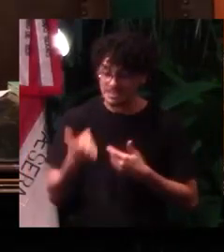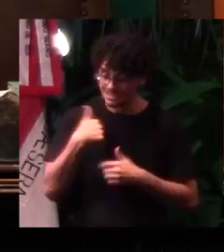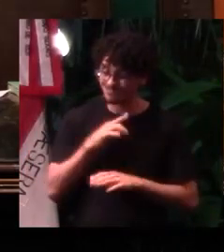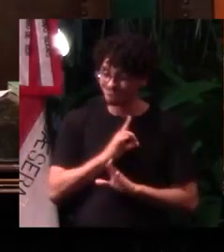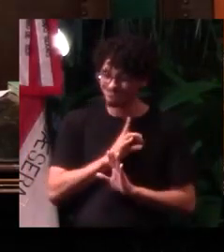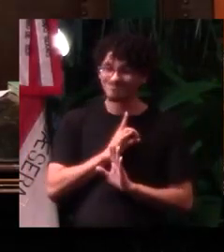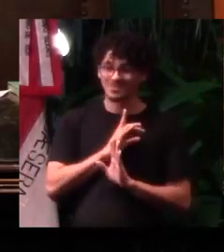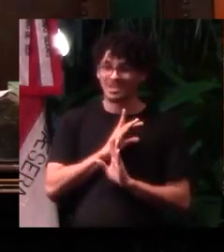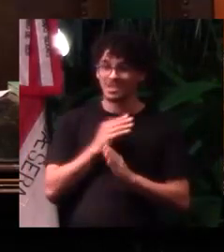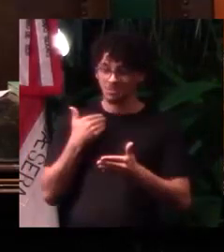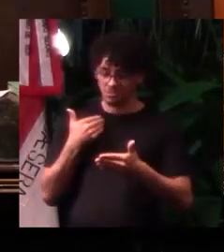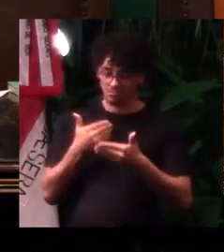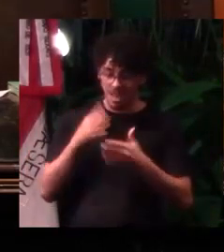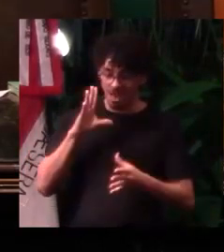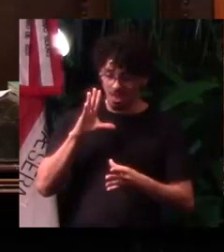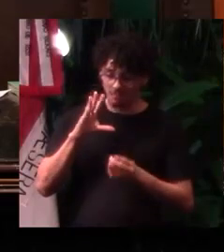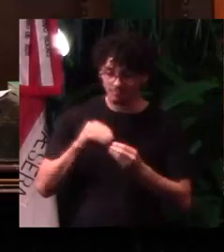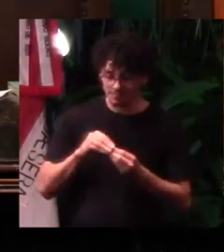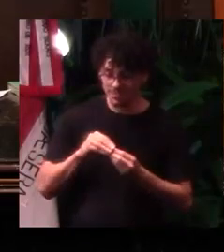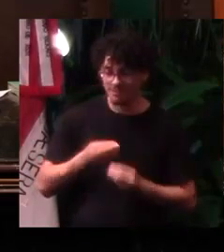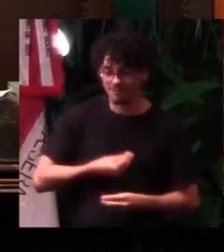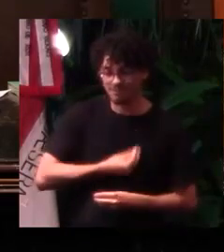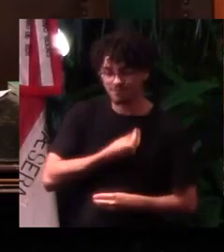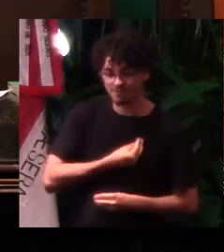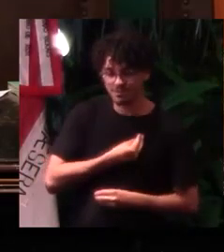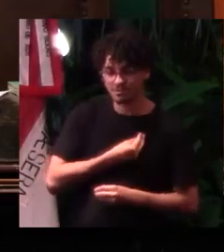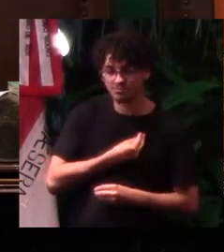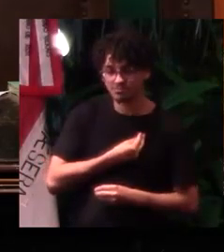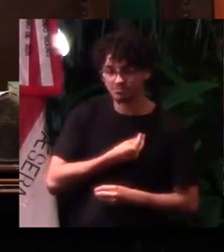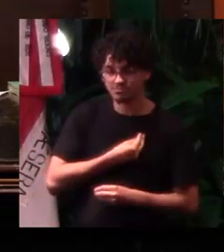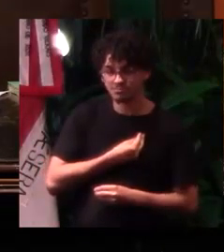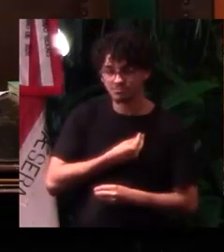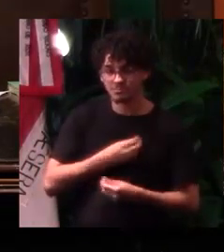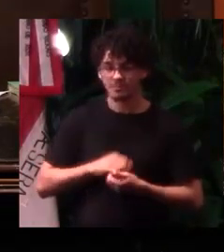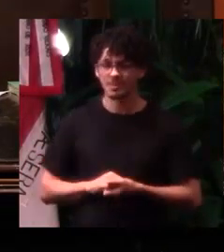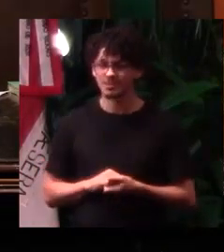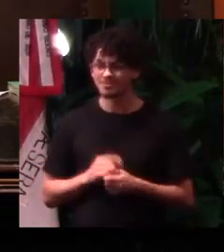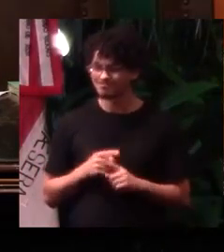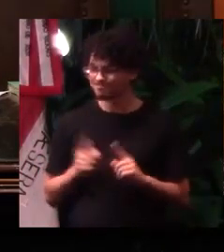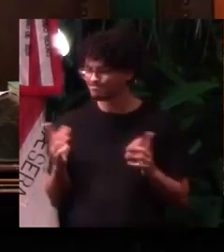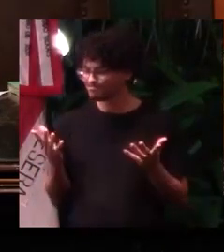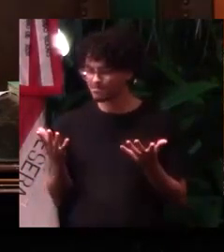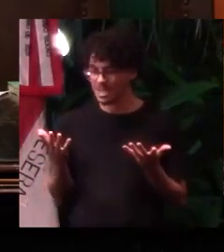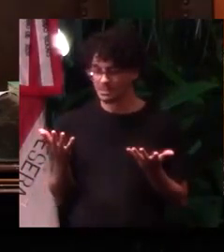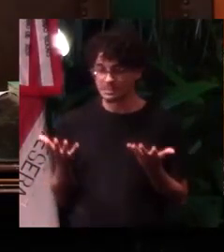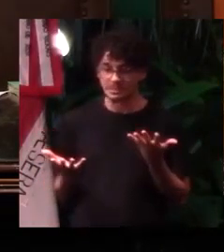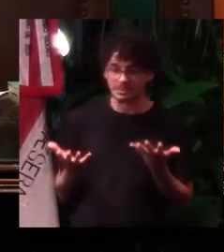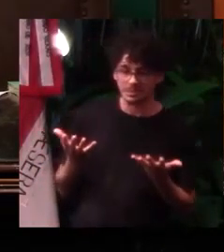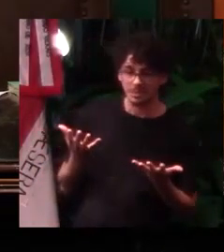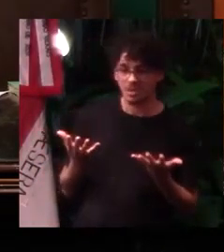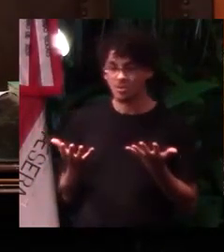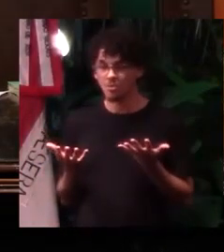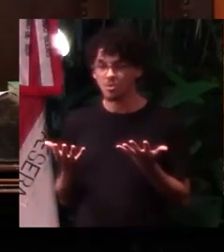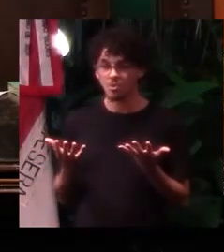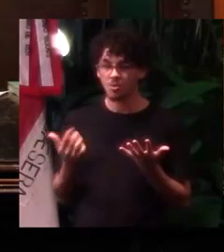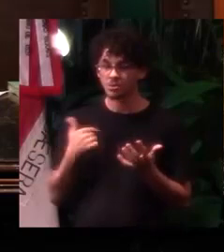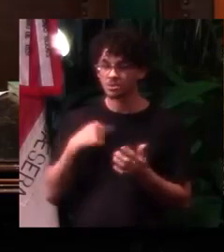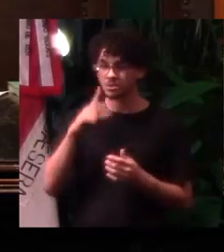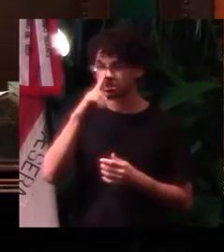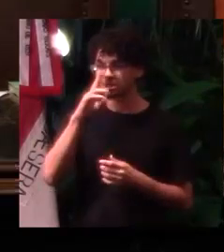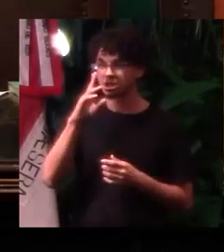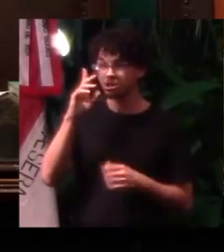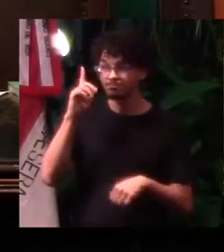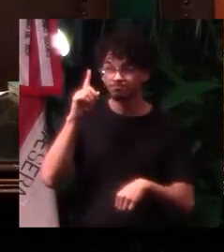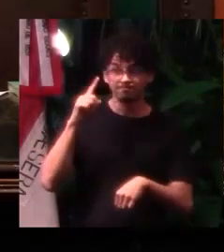e temo abreviar com a vida nos rasos do mundo. Mas então, ao menos que, no artigo da